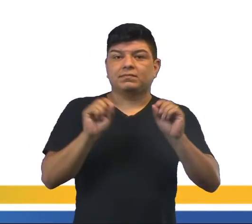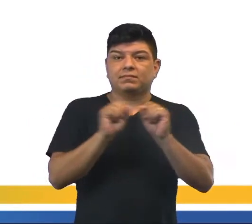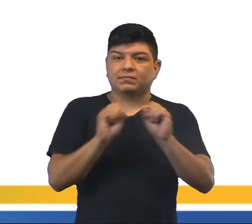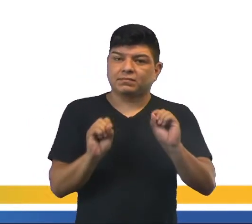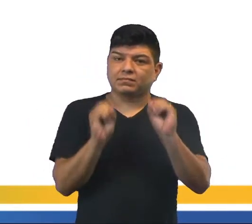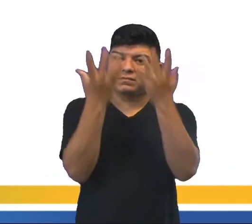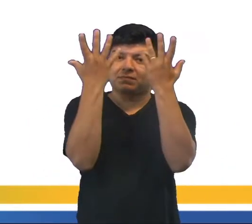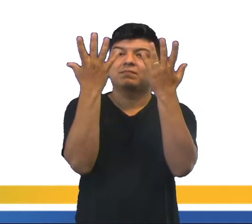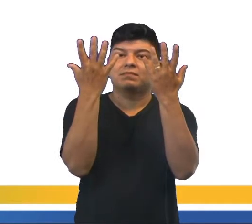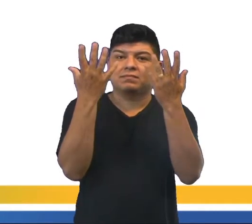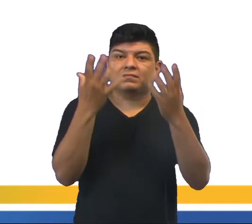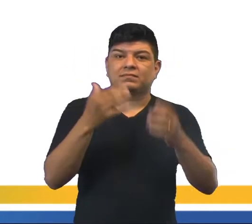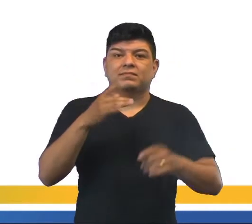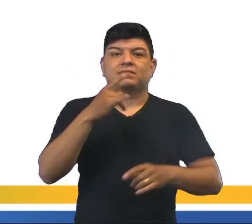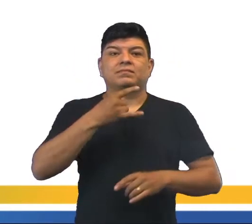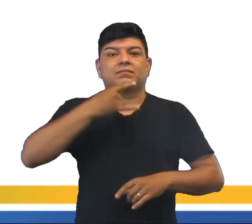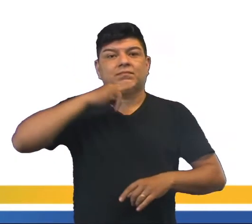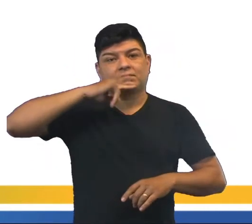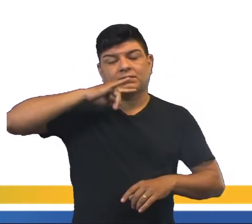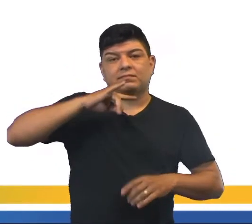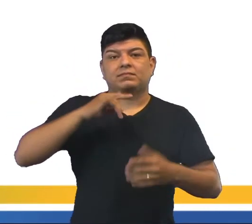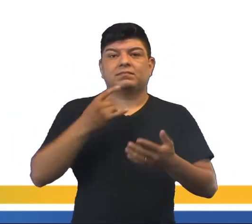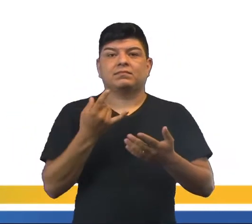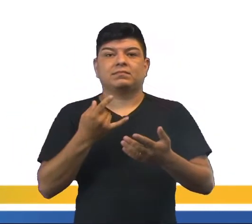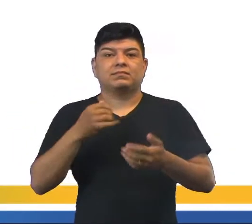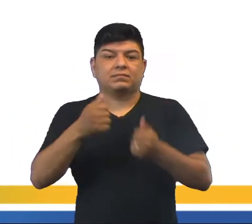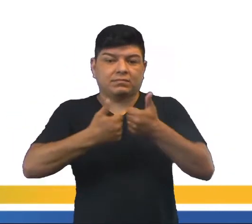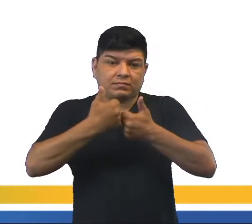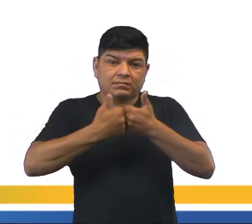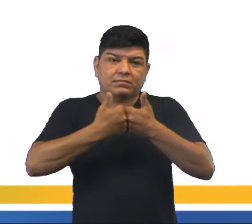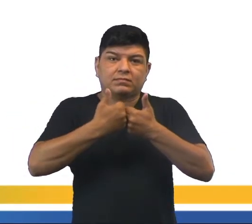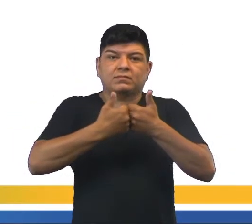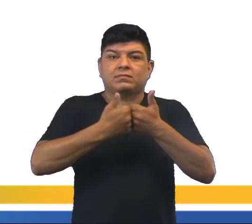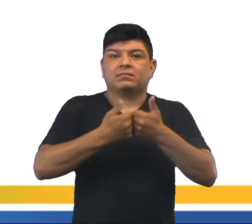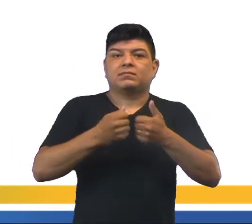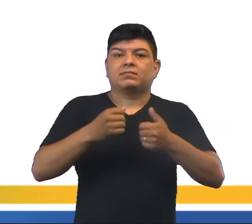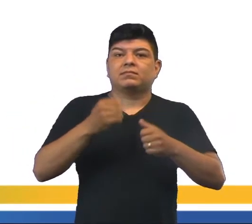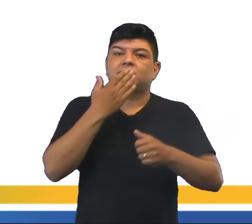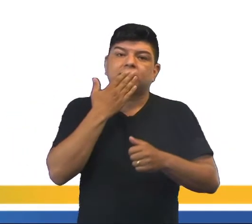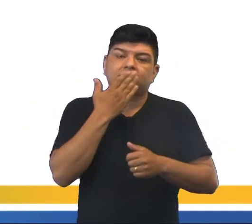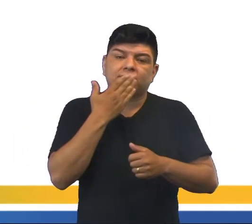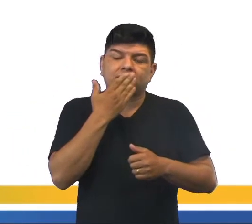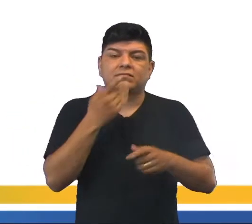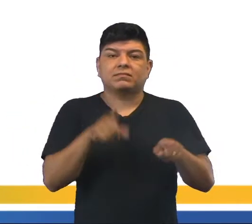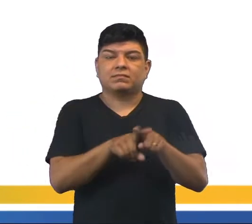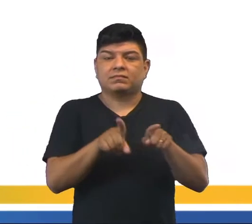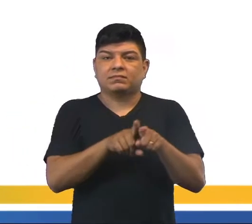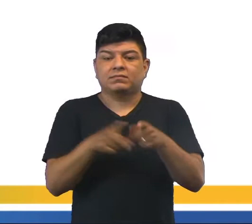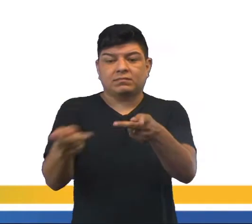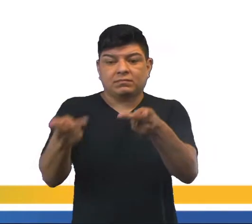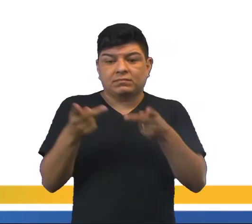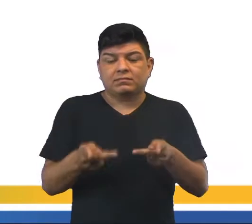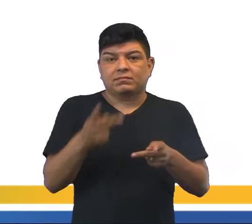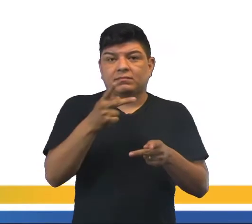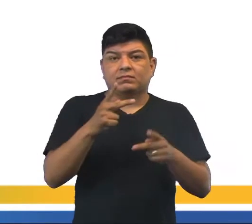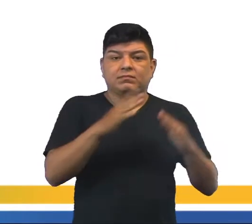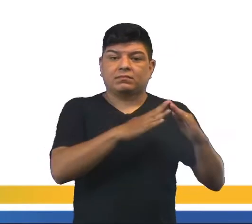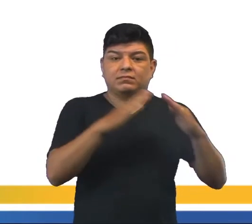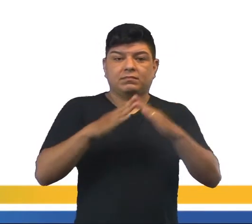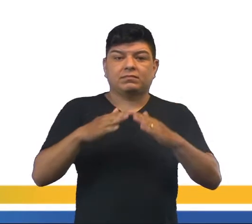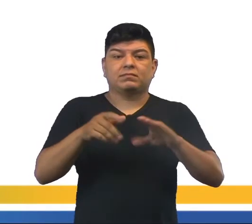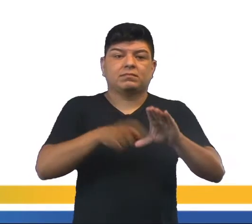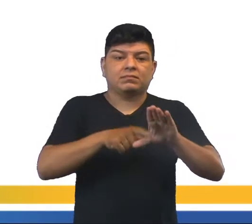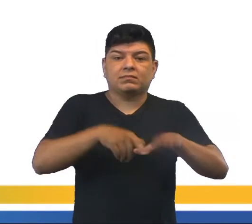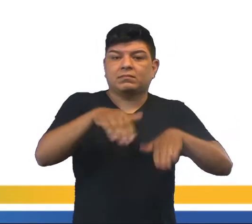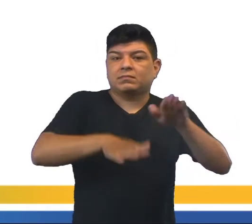com cachaça, arroz doce e buchada, práticos típicos dos rurais, e convocava os vizinhos para virem bater os